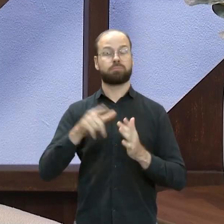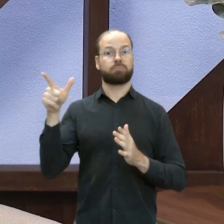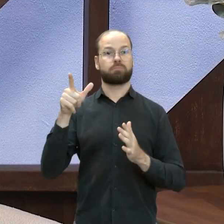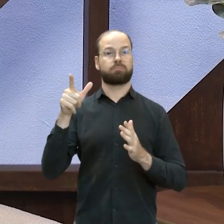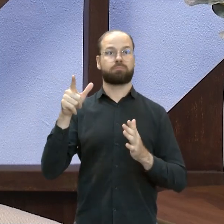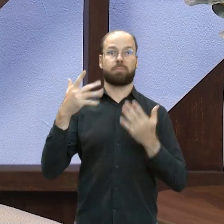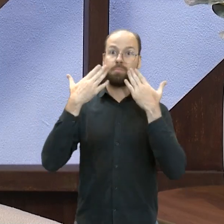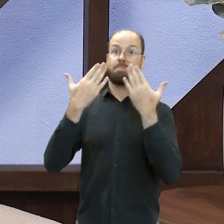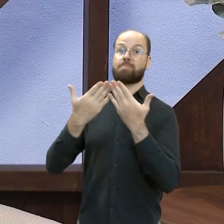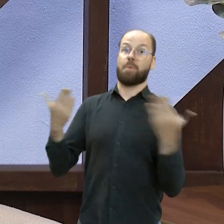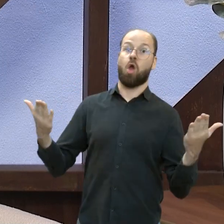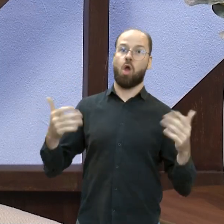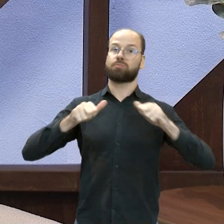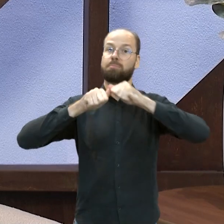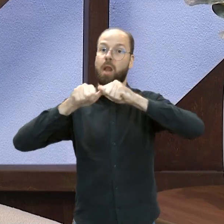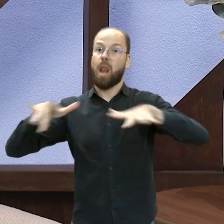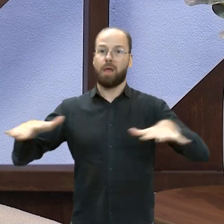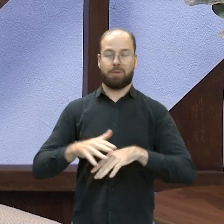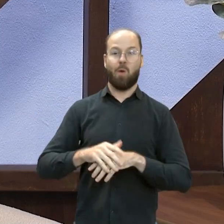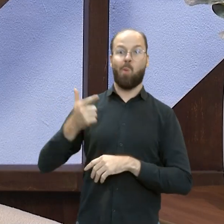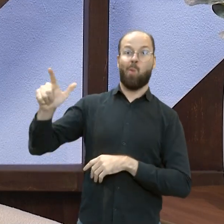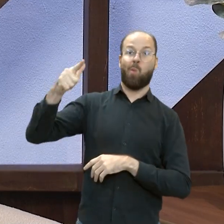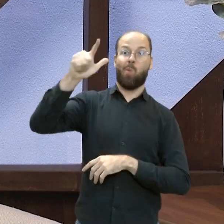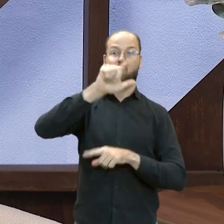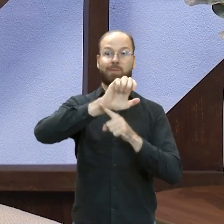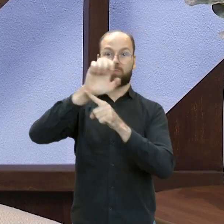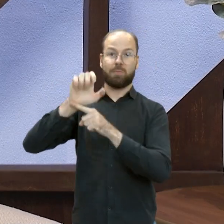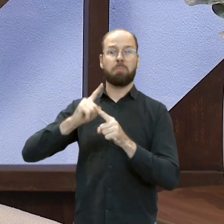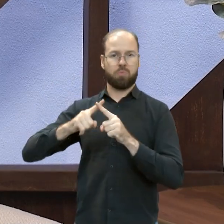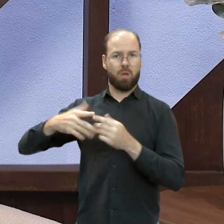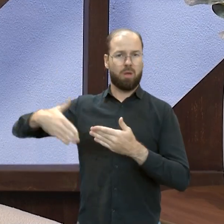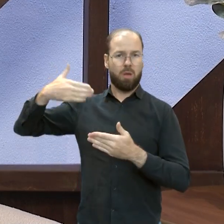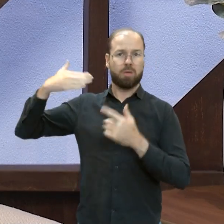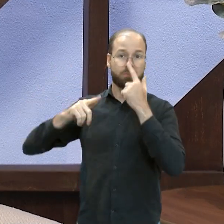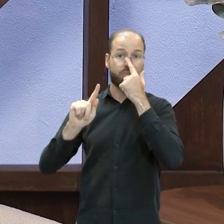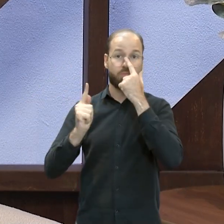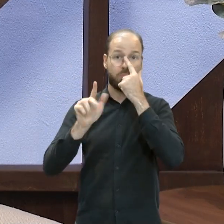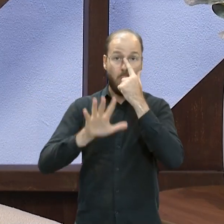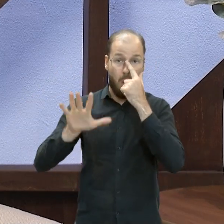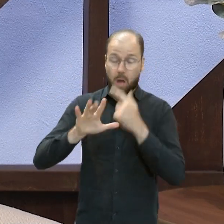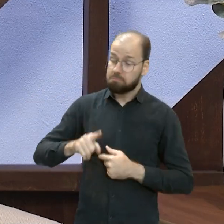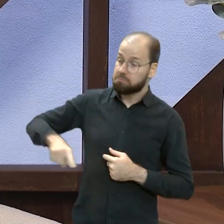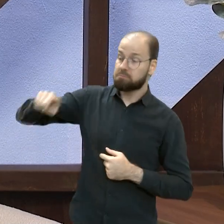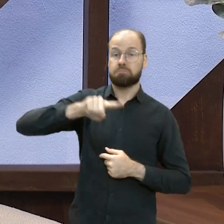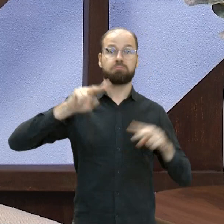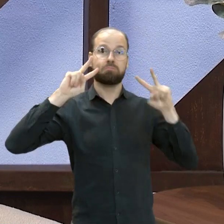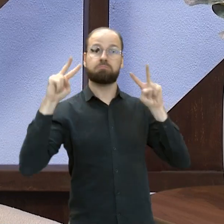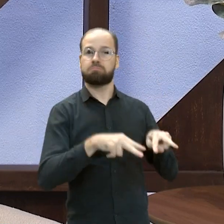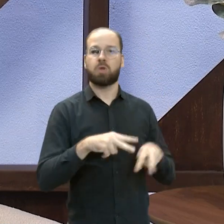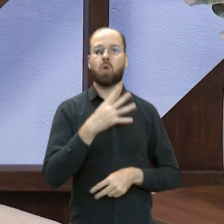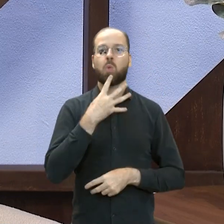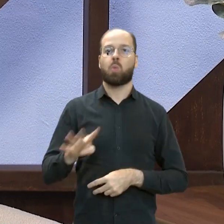porque Goiás era até então um lugar não muito conhecido, né, pelo restante do Brasil.